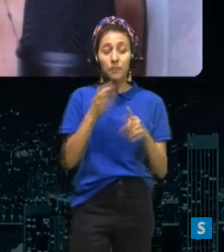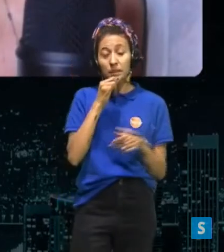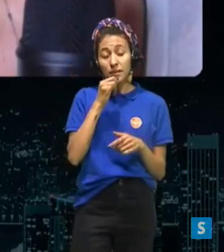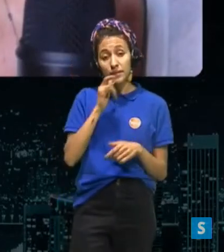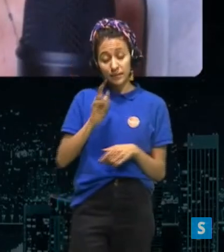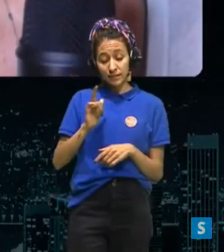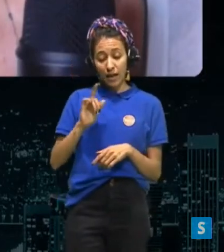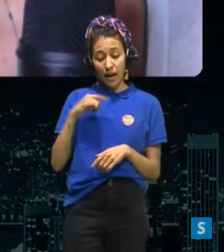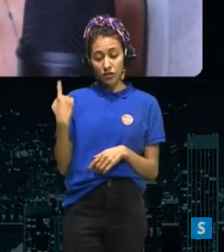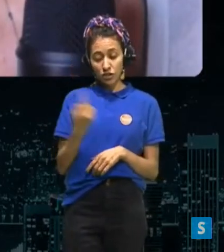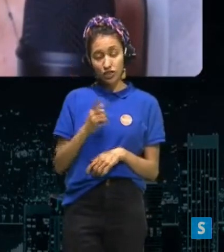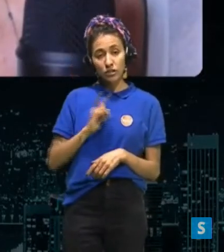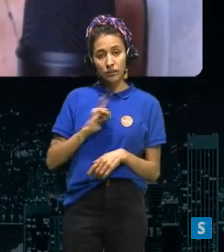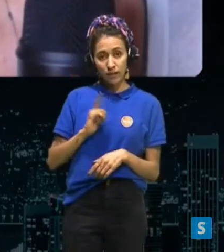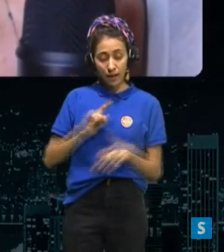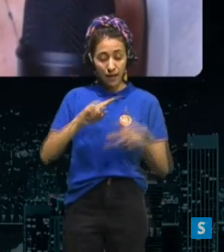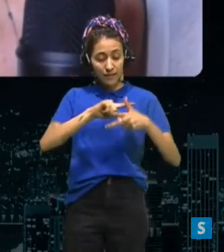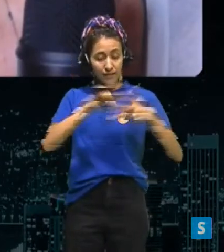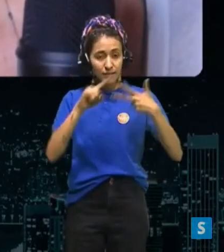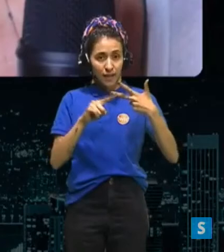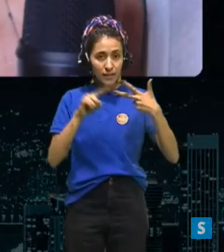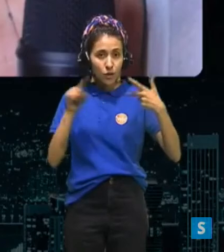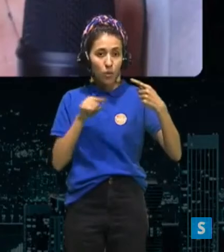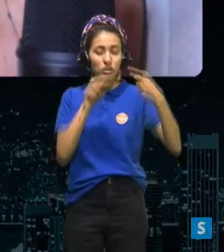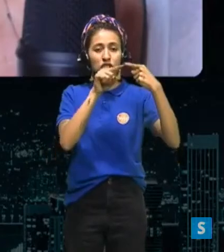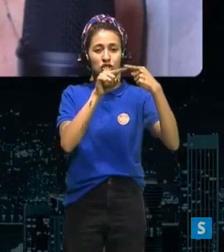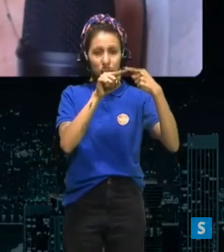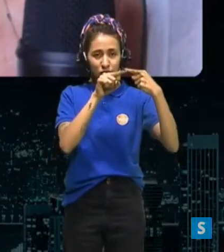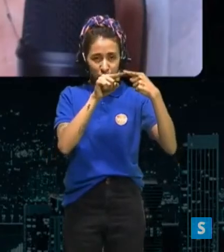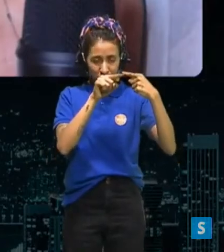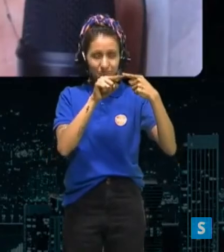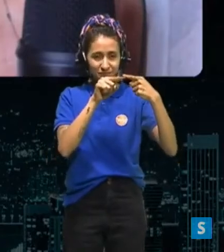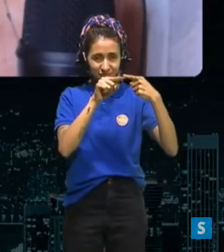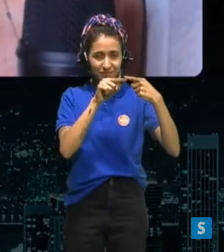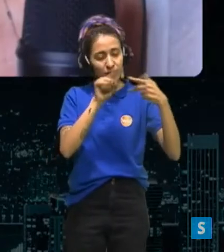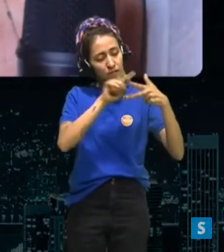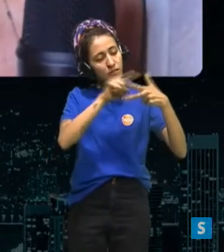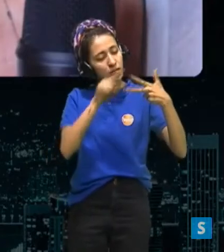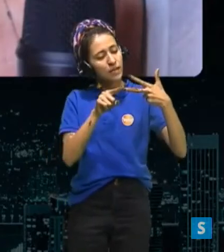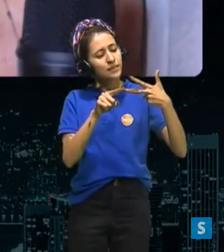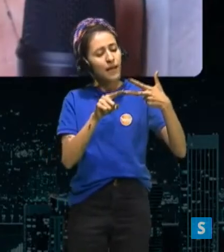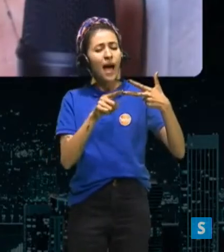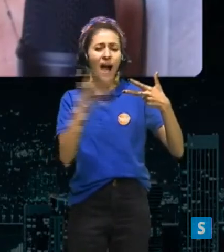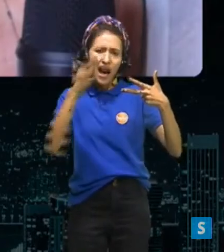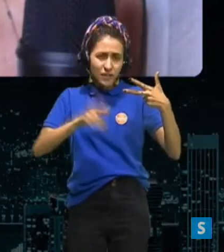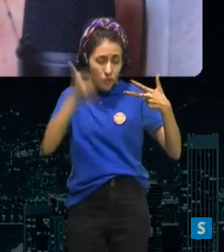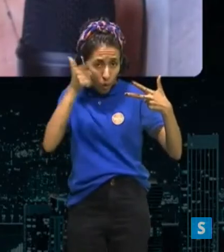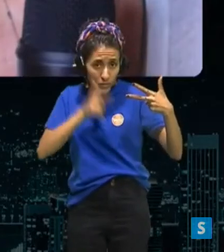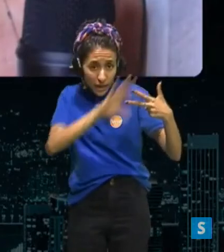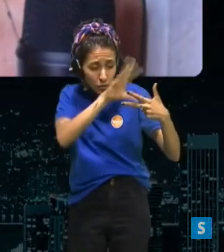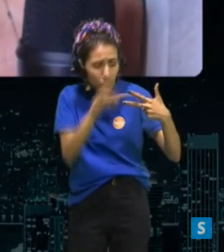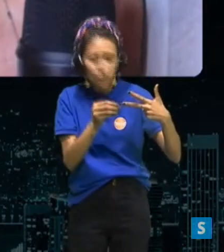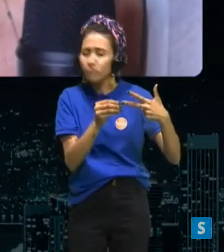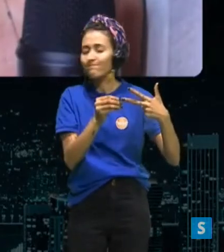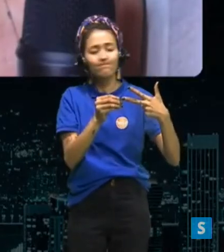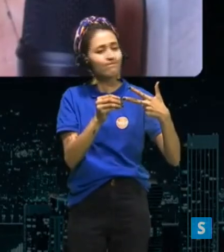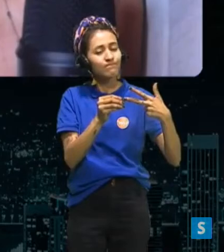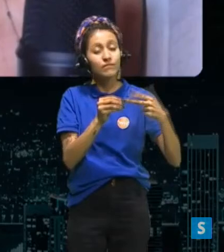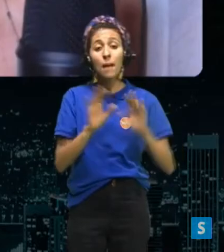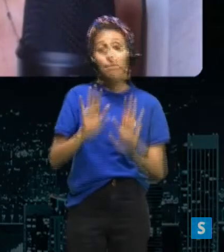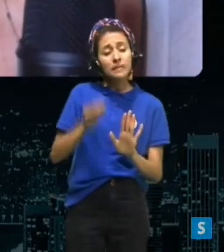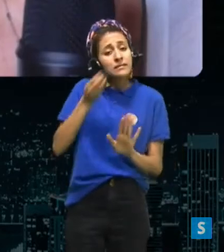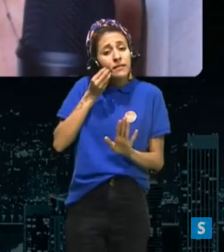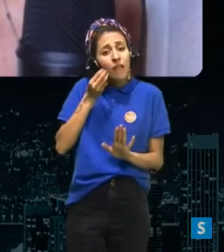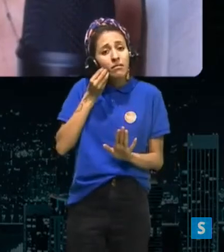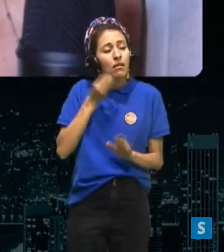sustentável não Às vezes vem coisa bem diferente mas a gente consegue enxergar como a gente agrega valor como vamos provocar Impacto E aí